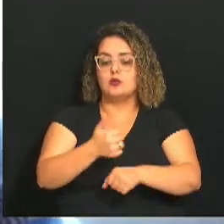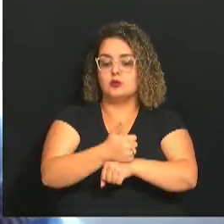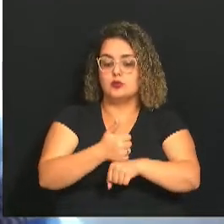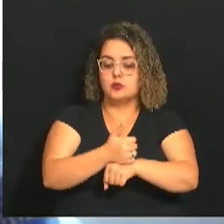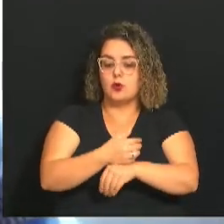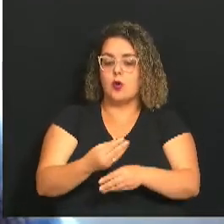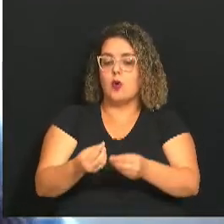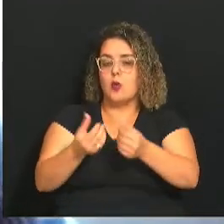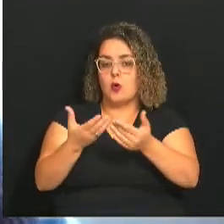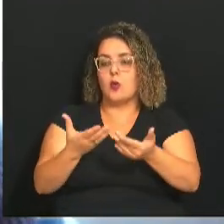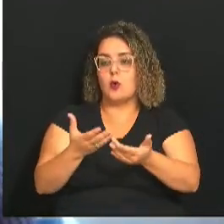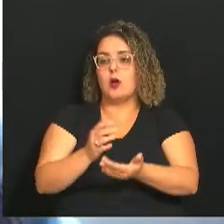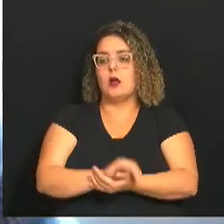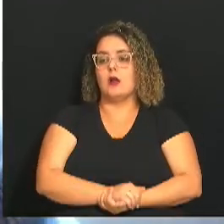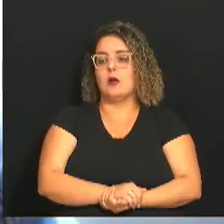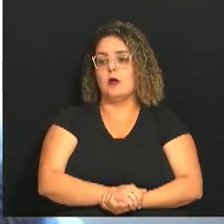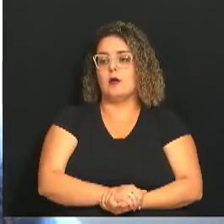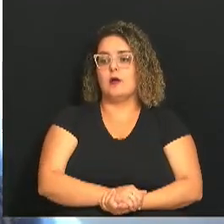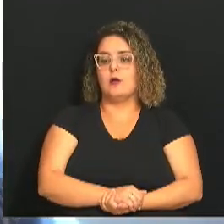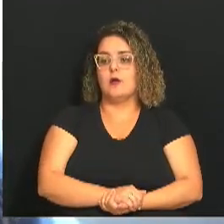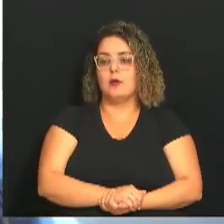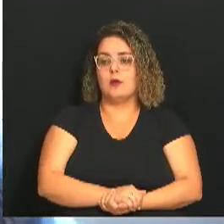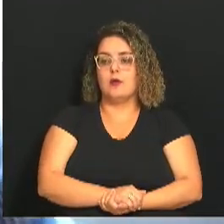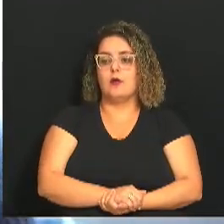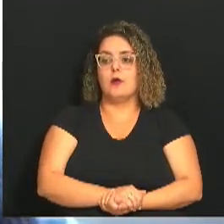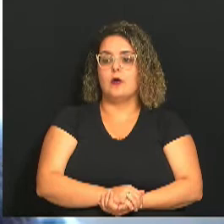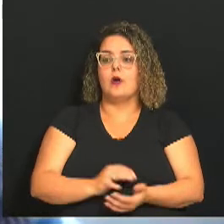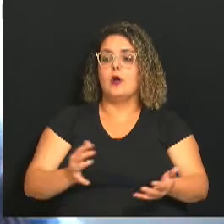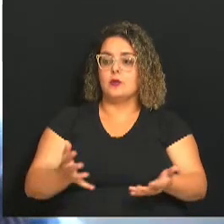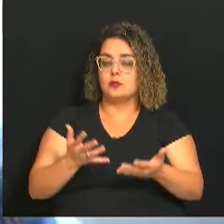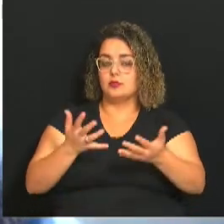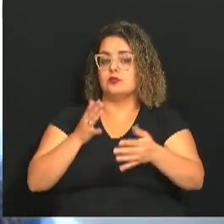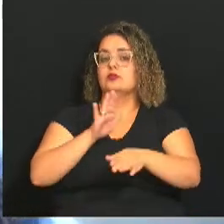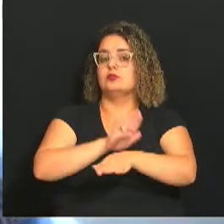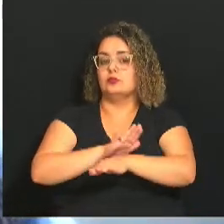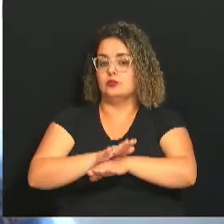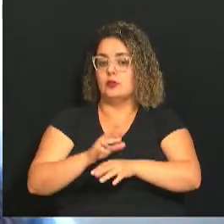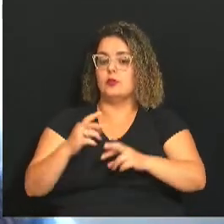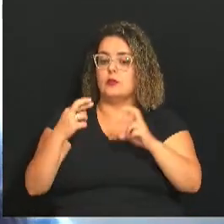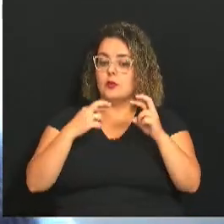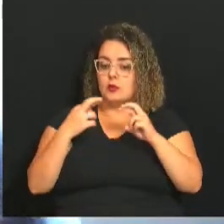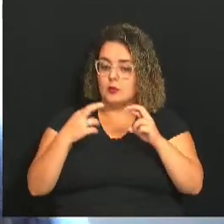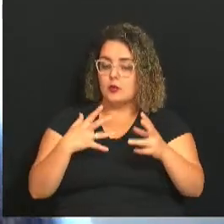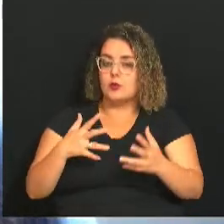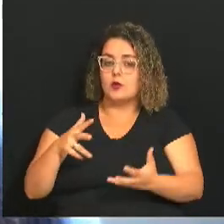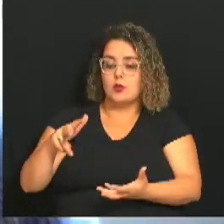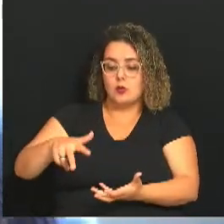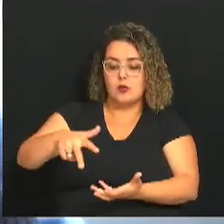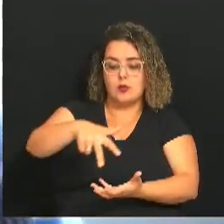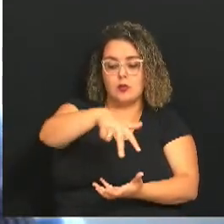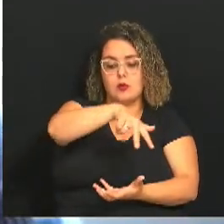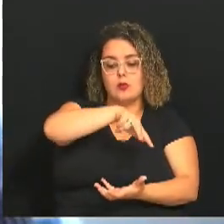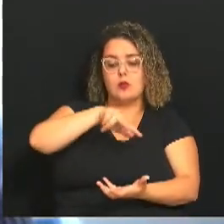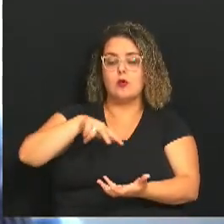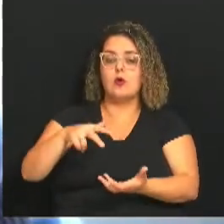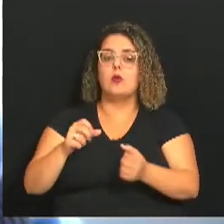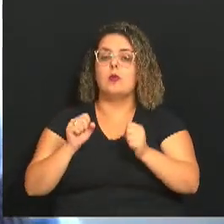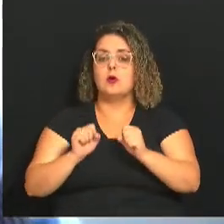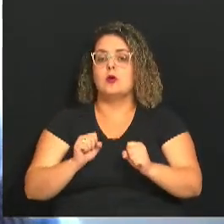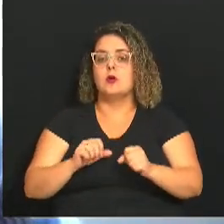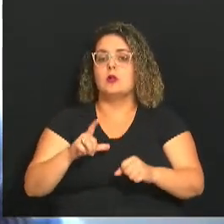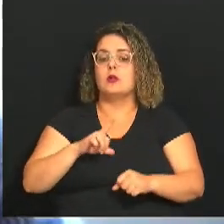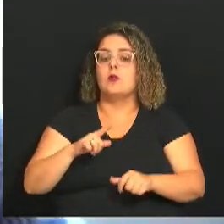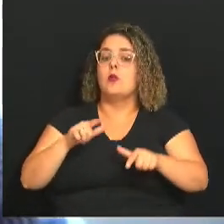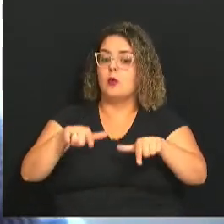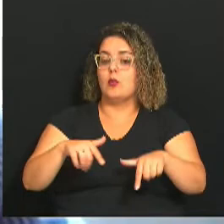nenhuma, contribuiria demais para o monitoramento, porque, como eu falei, a gente pode ter um ambiente favorável ao